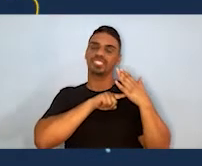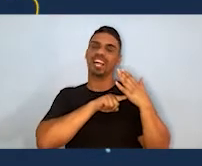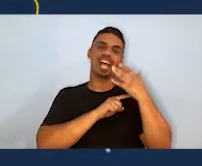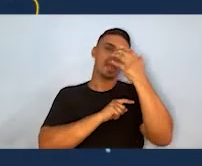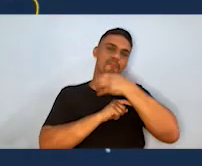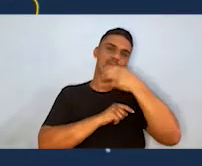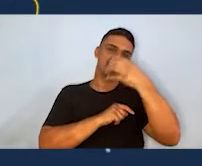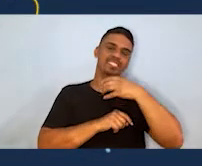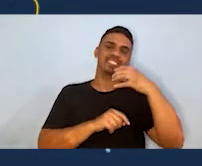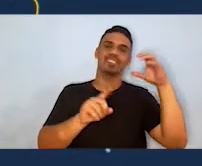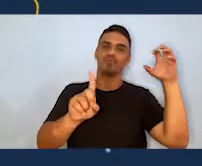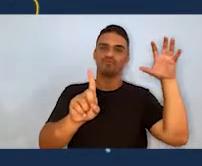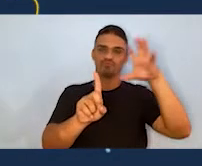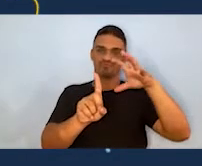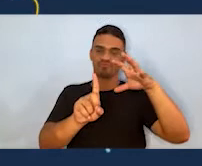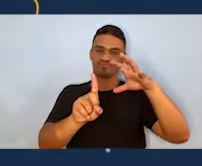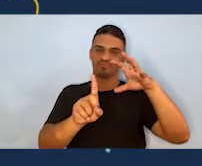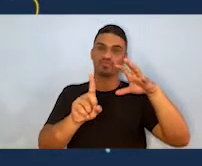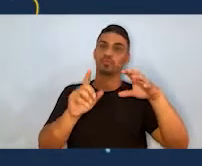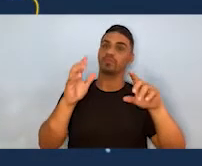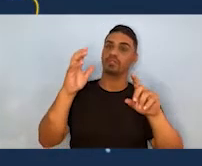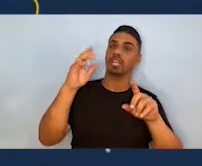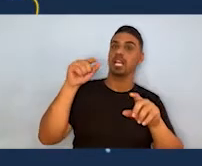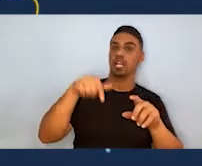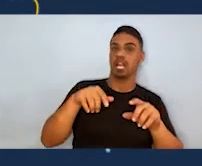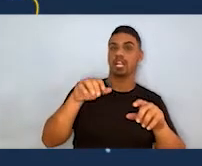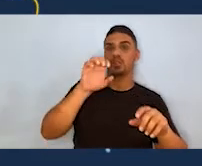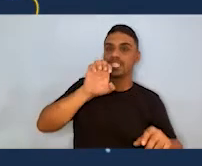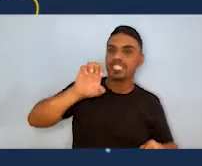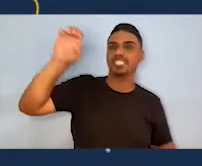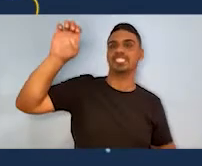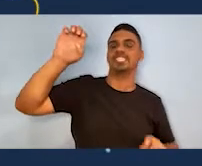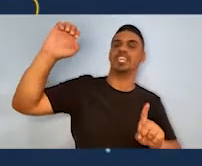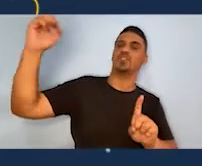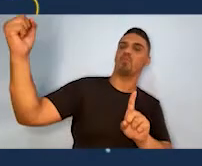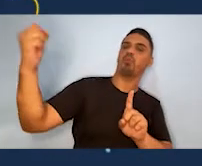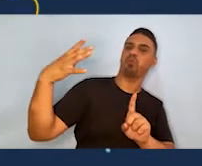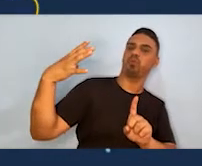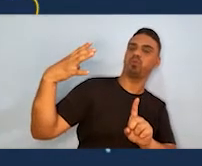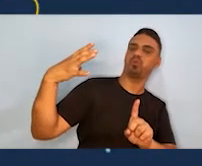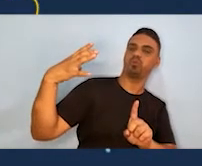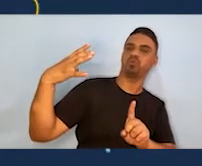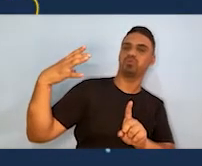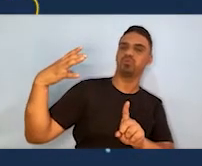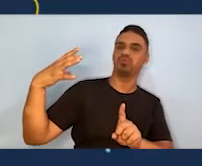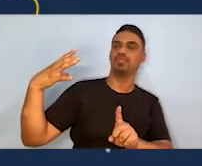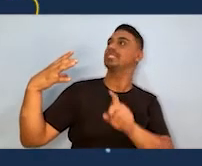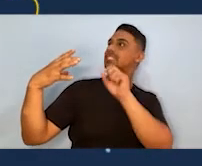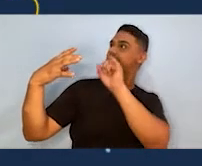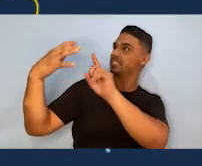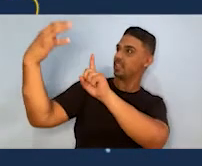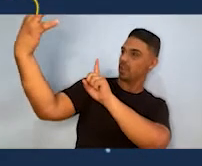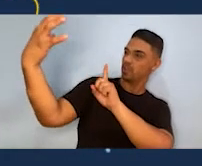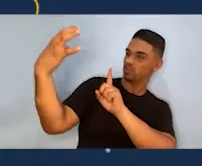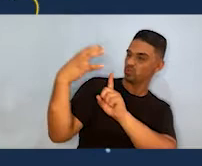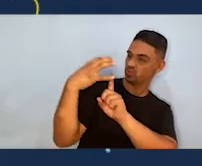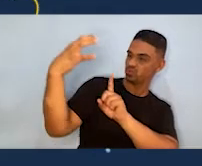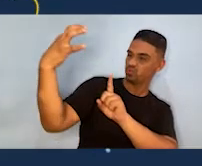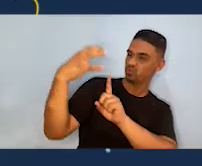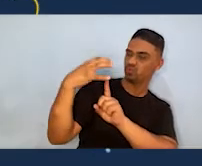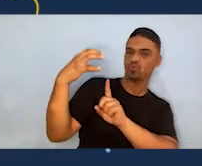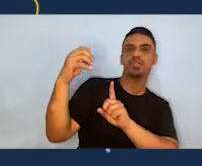sendo iluminada do canto superior esquerdo do nosso canvas ali. Se ela está sendo iluminada do canto